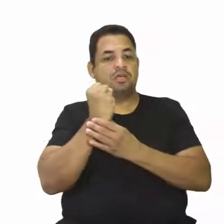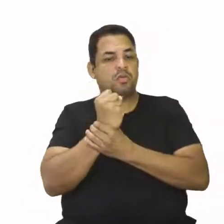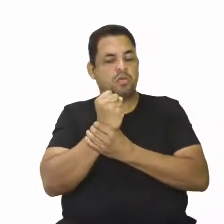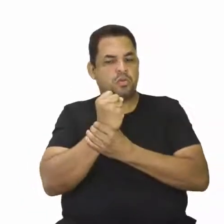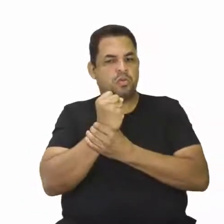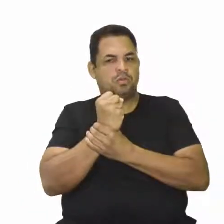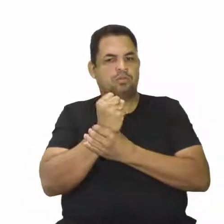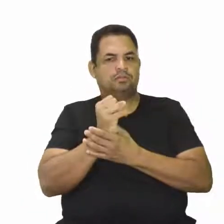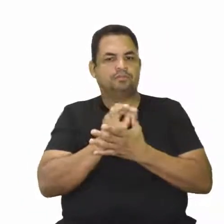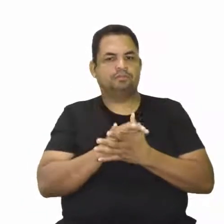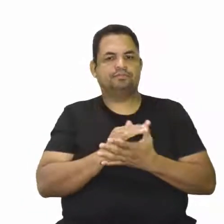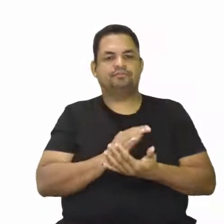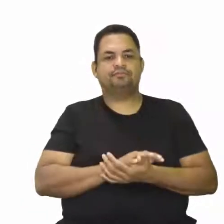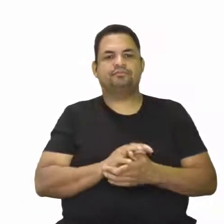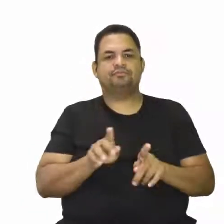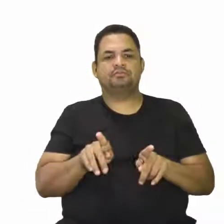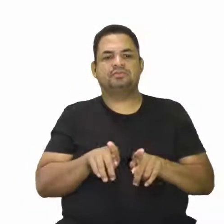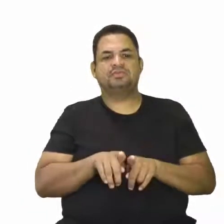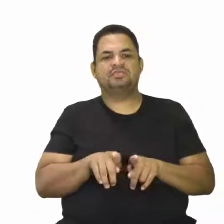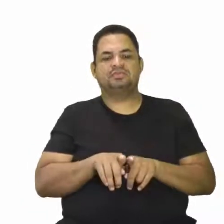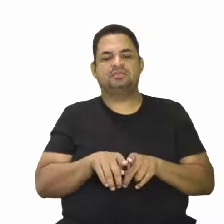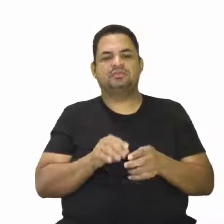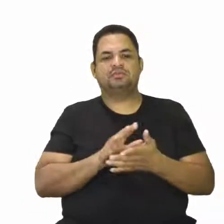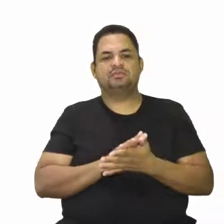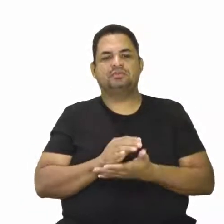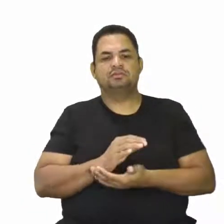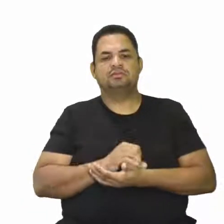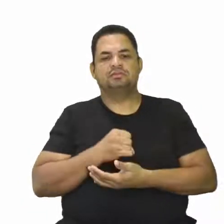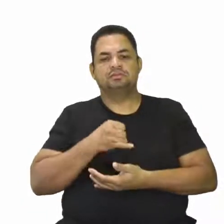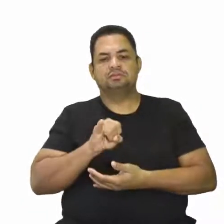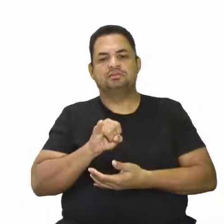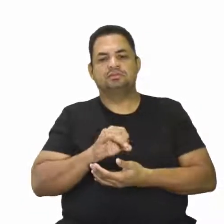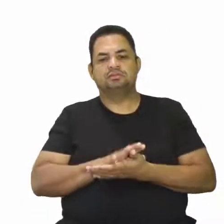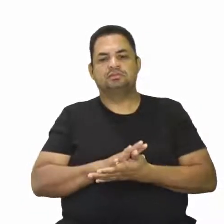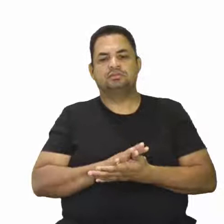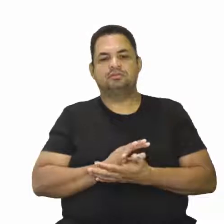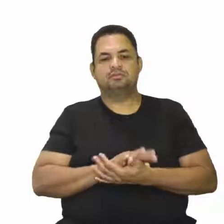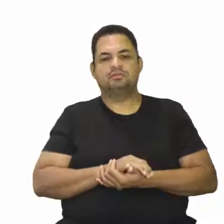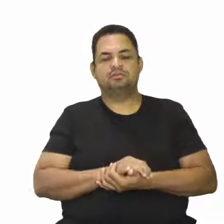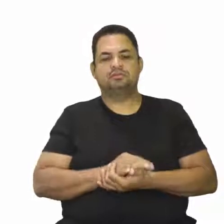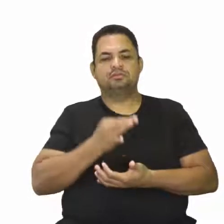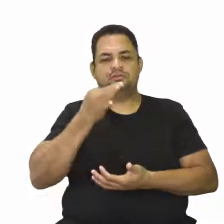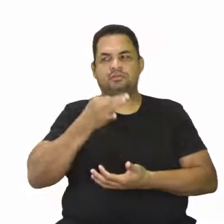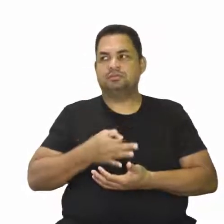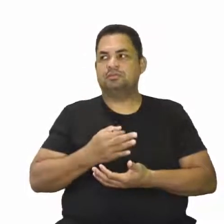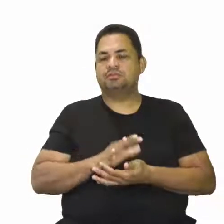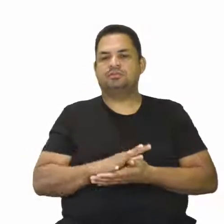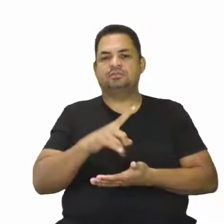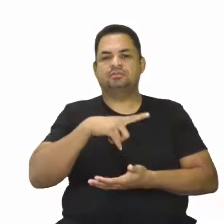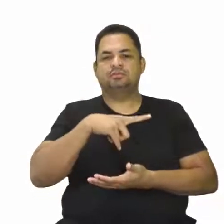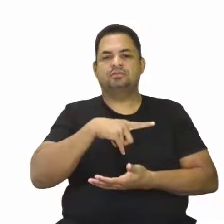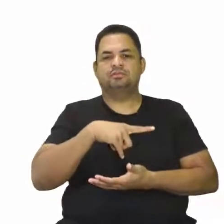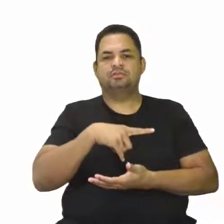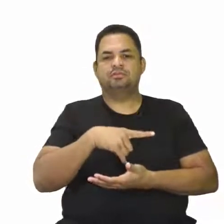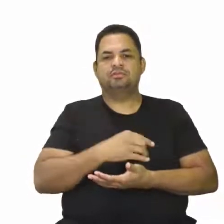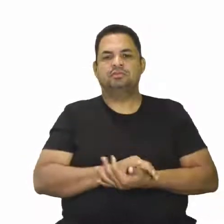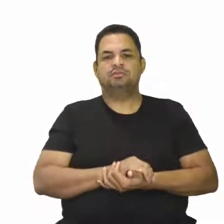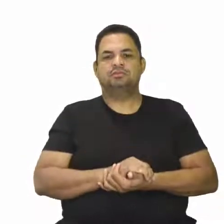seguramente, também, sí, claro, cierto. Então, eu tenho